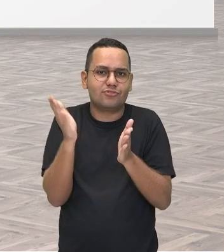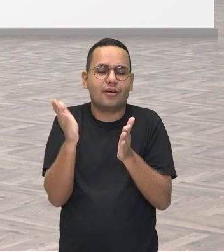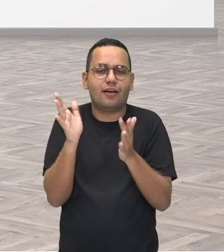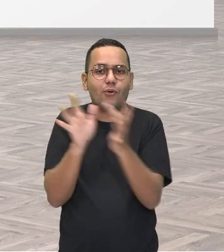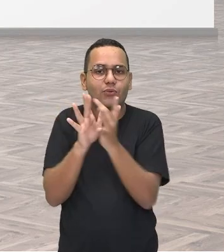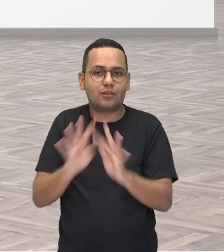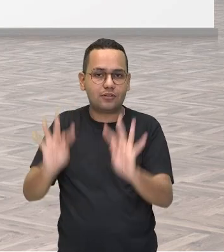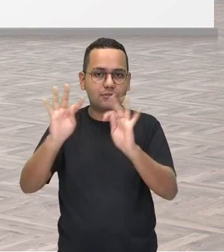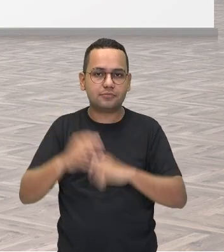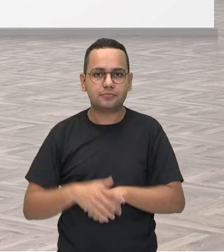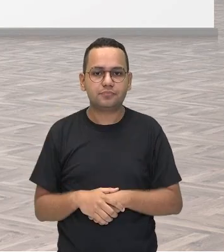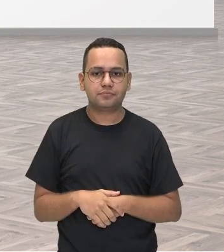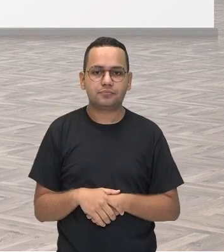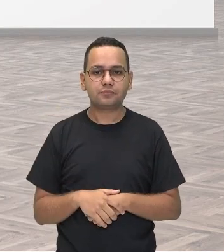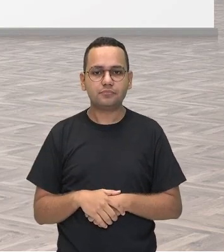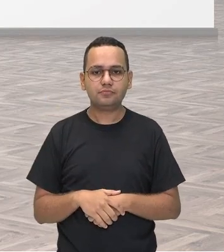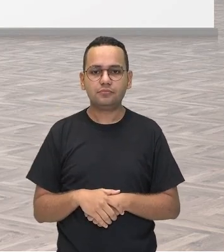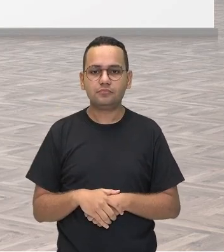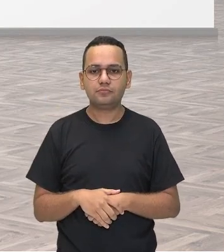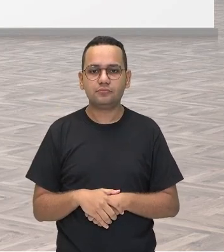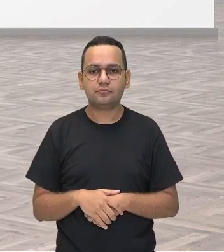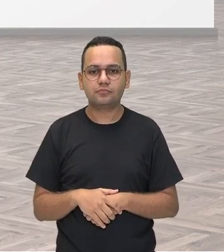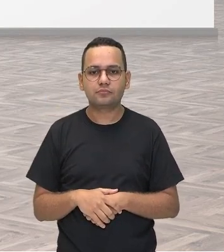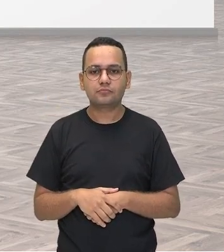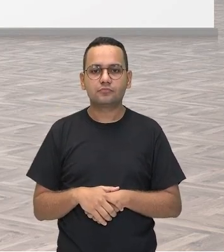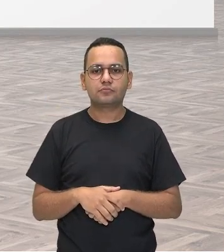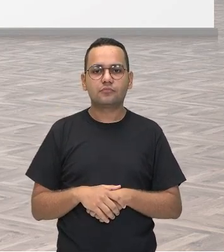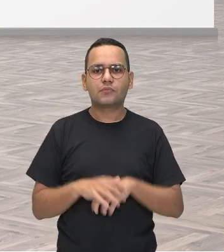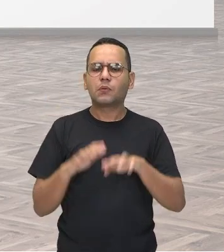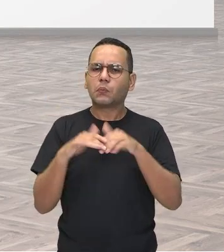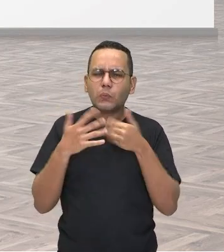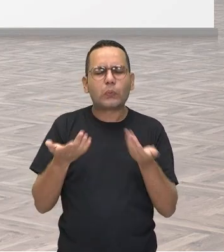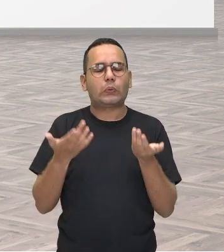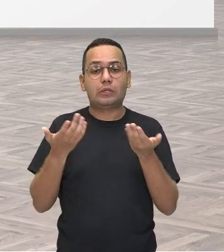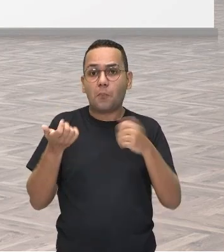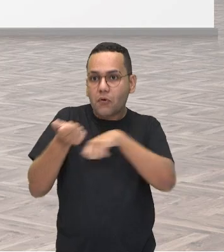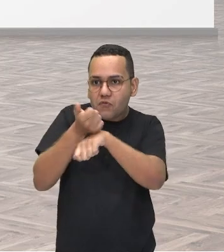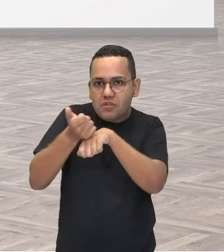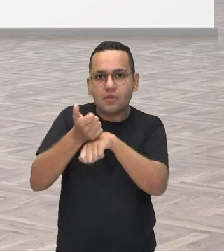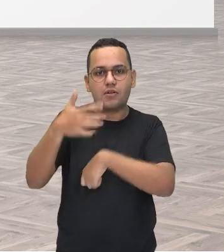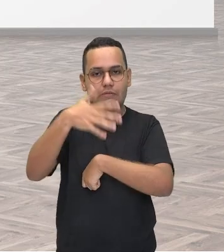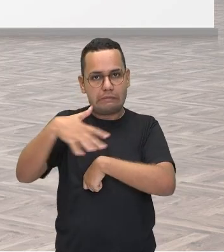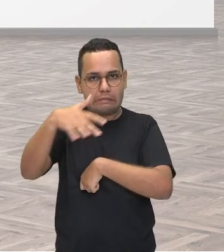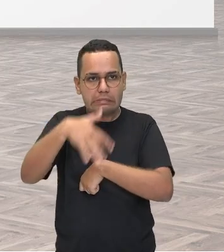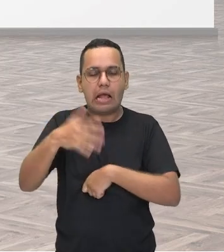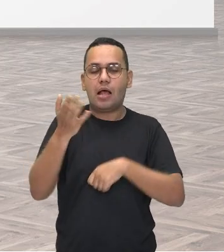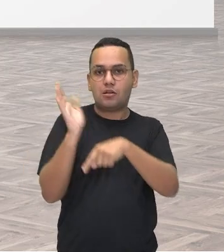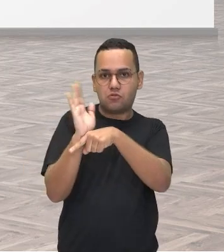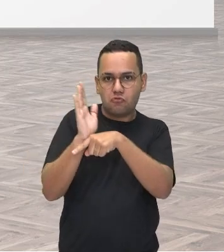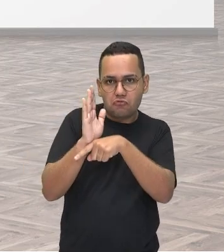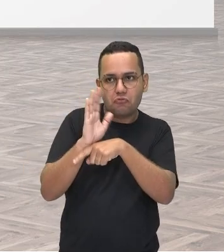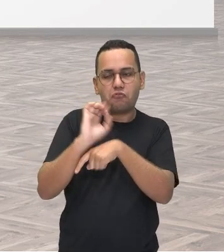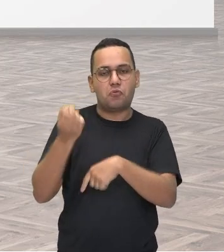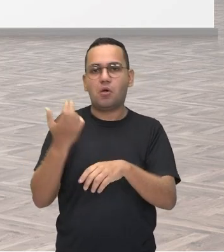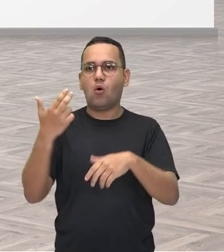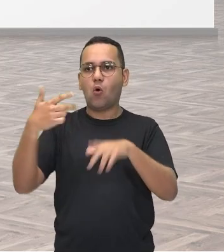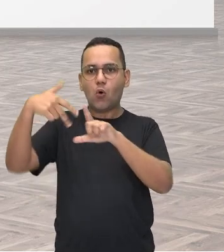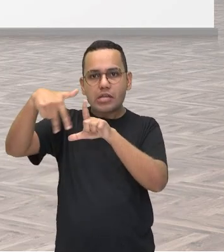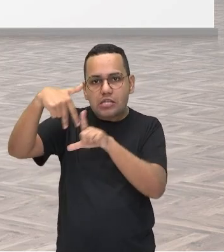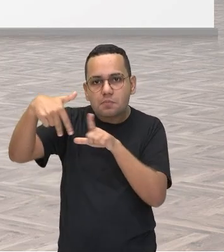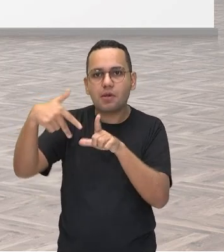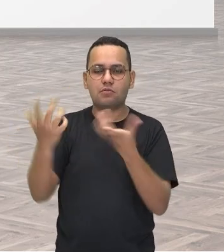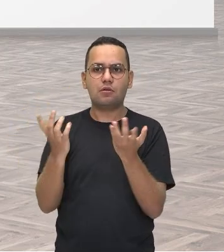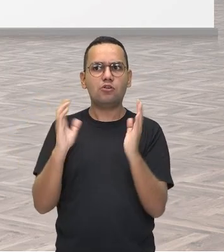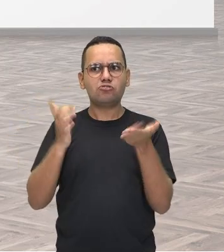muitas pessoas que participam hoje de grandes produções de filme, né, de animação, essas coisas, eles começaram fazendo pequenas